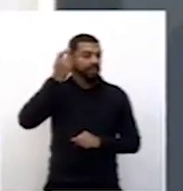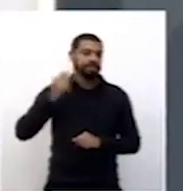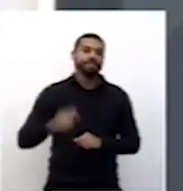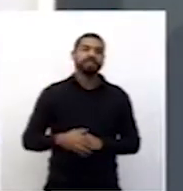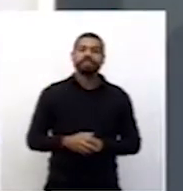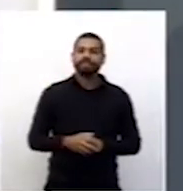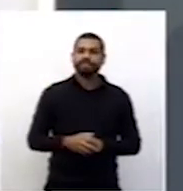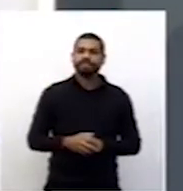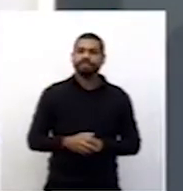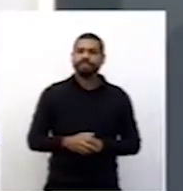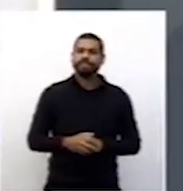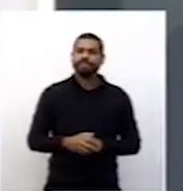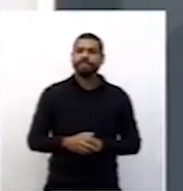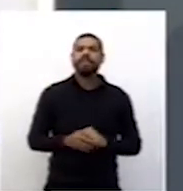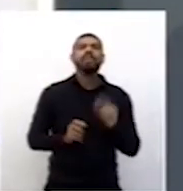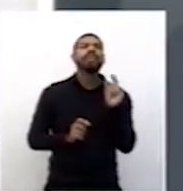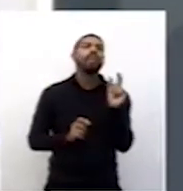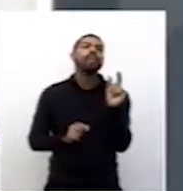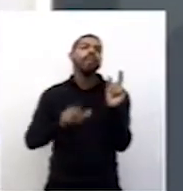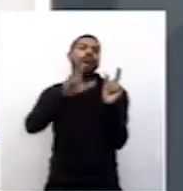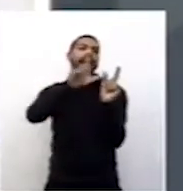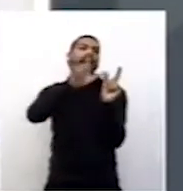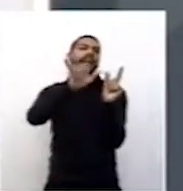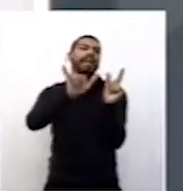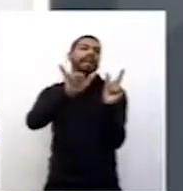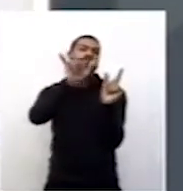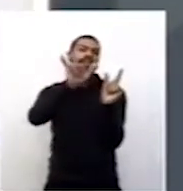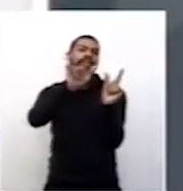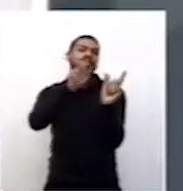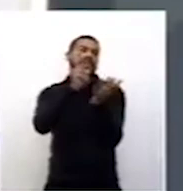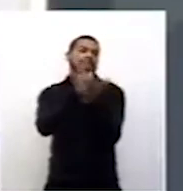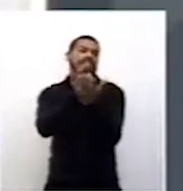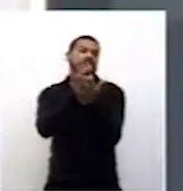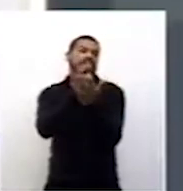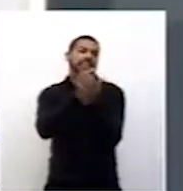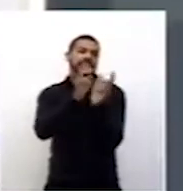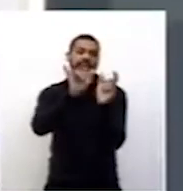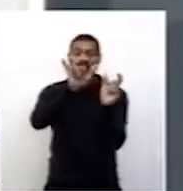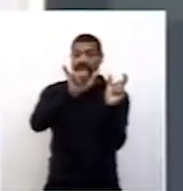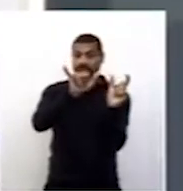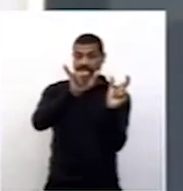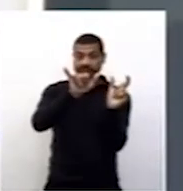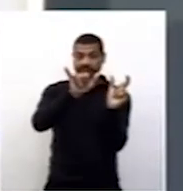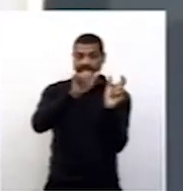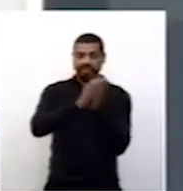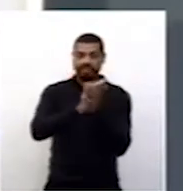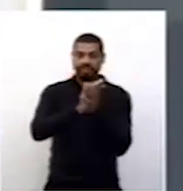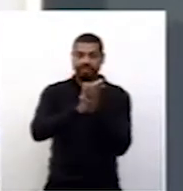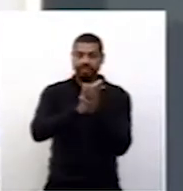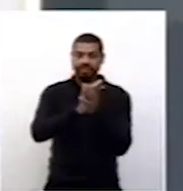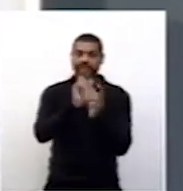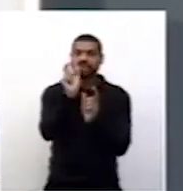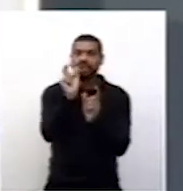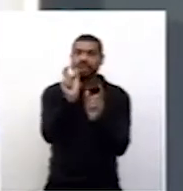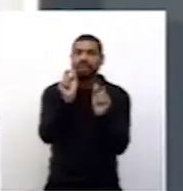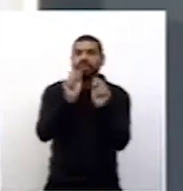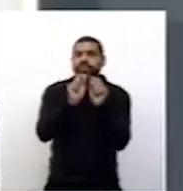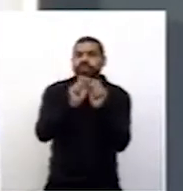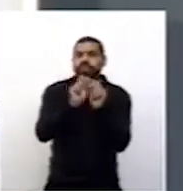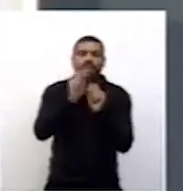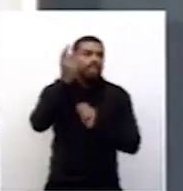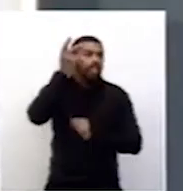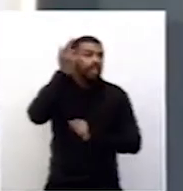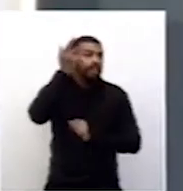sufixo. Esse sufixo é o mente, ó. Toda vez que aparecer o li, é o nosso mente. Natural,